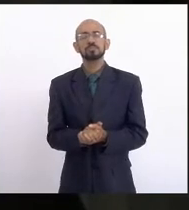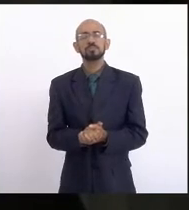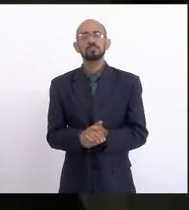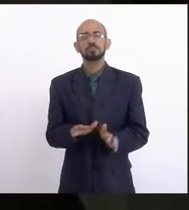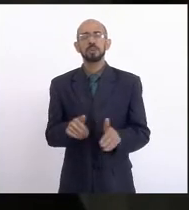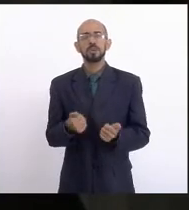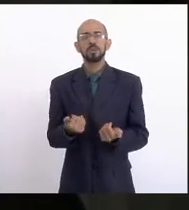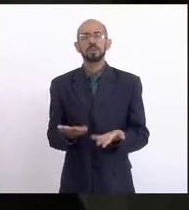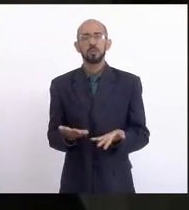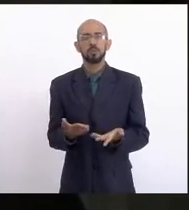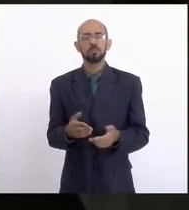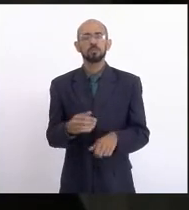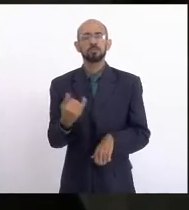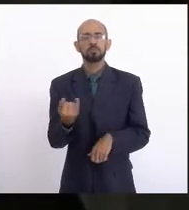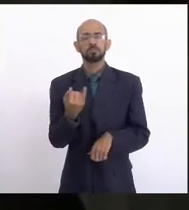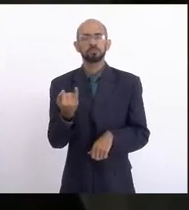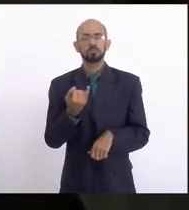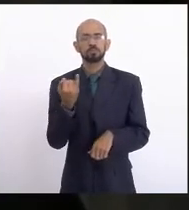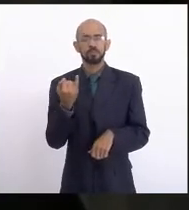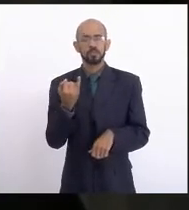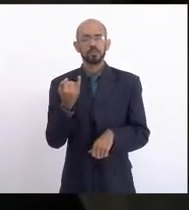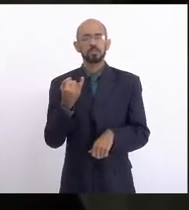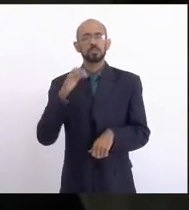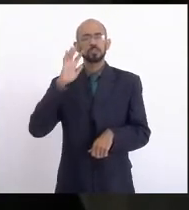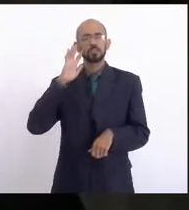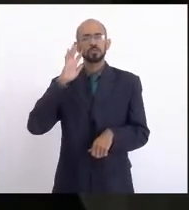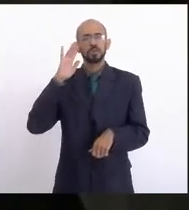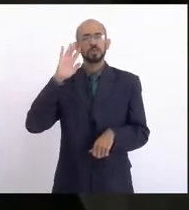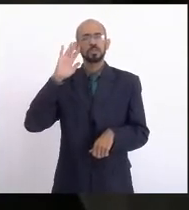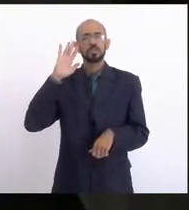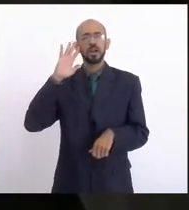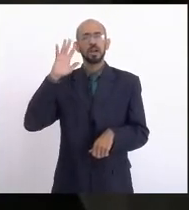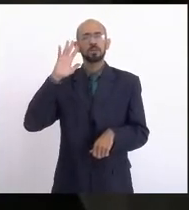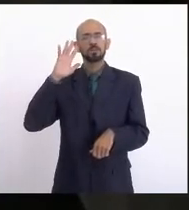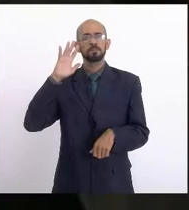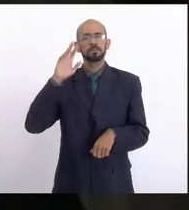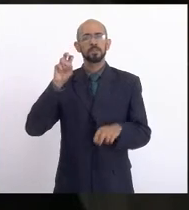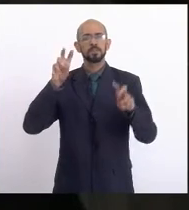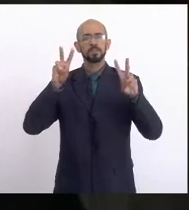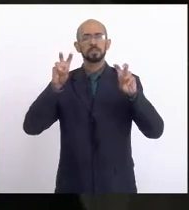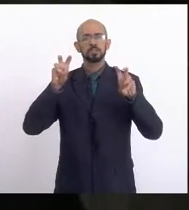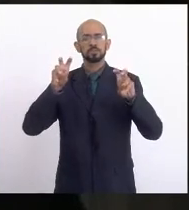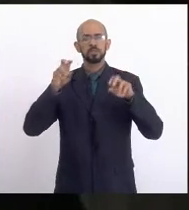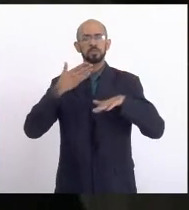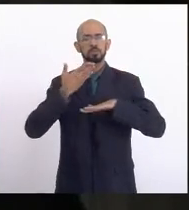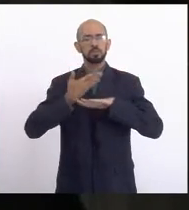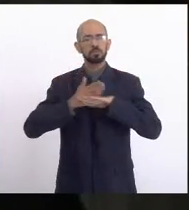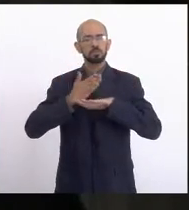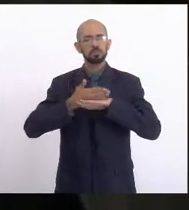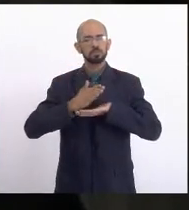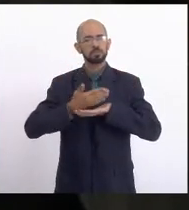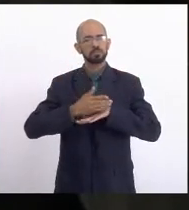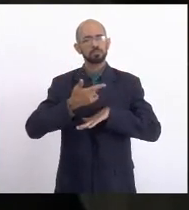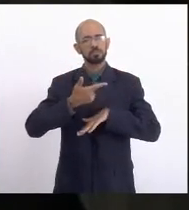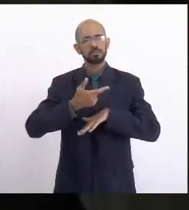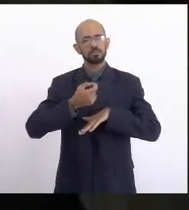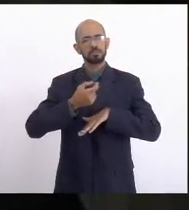cabe uma reflexão sobre o exercício de